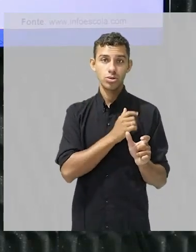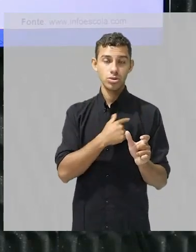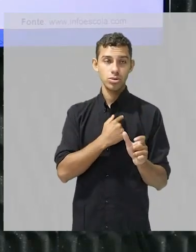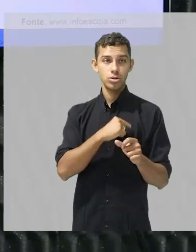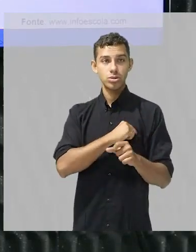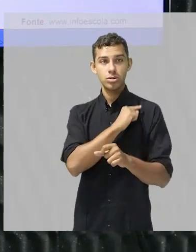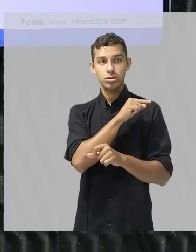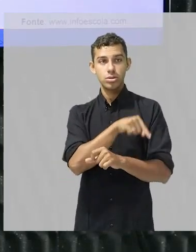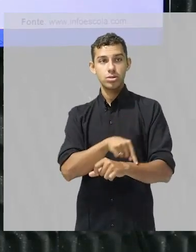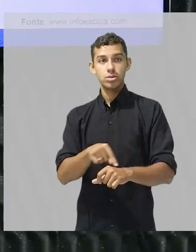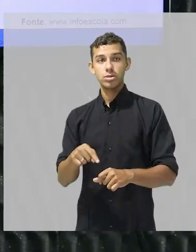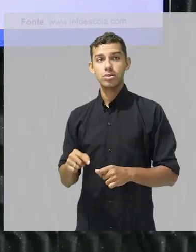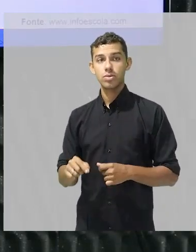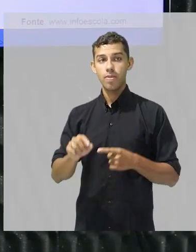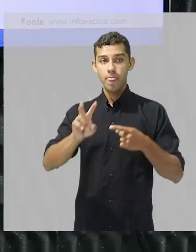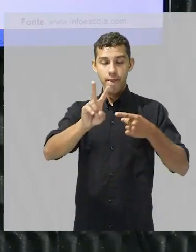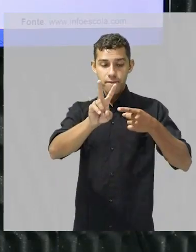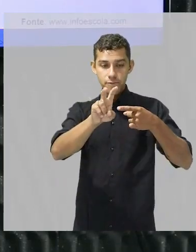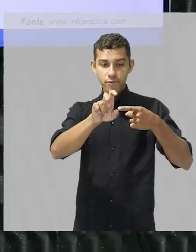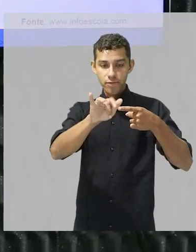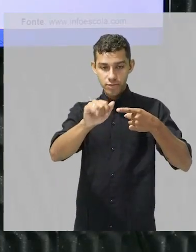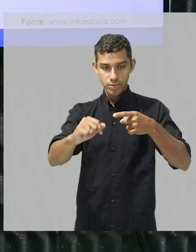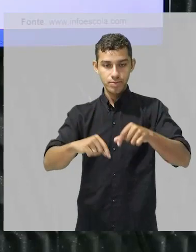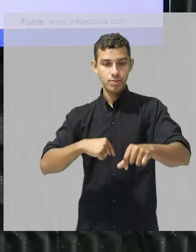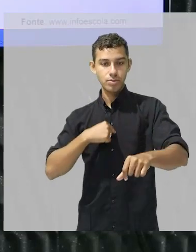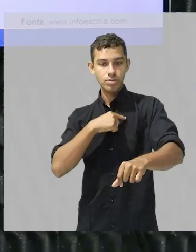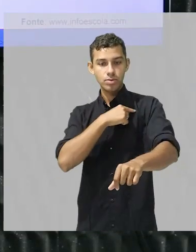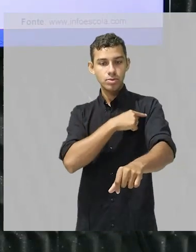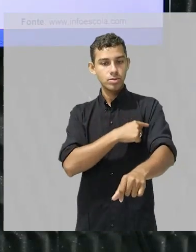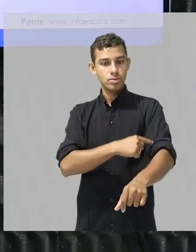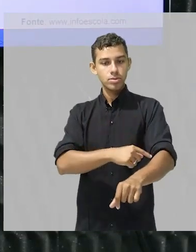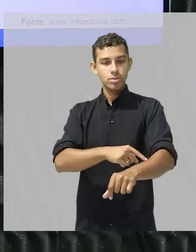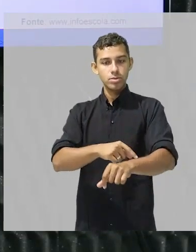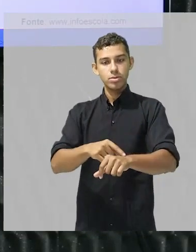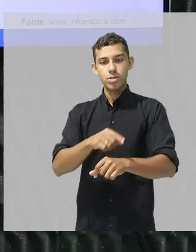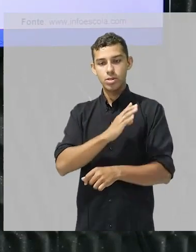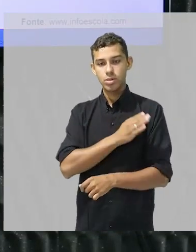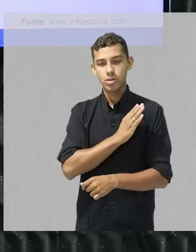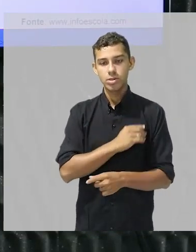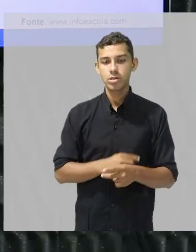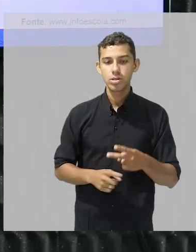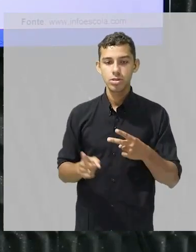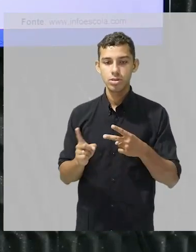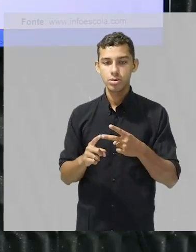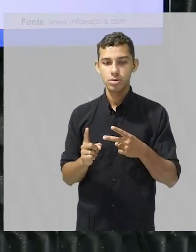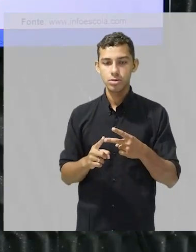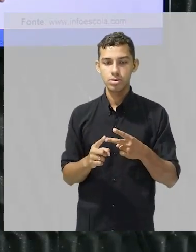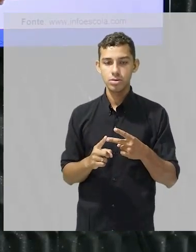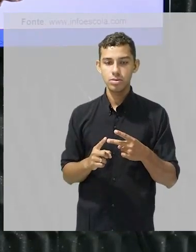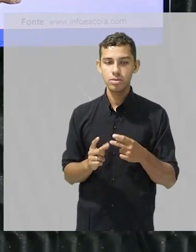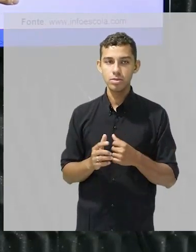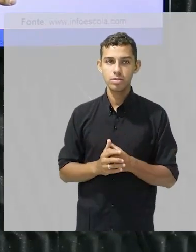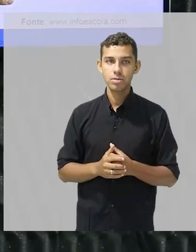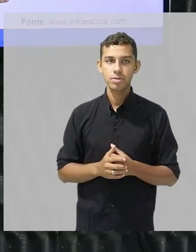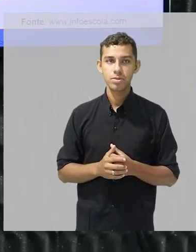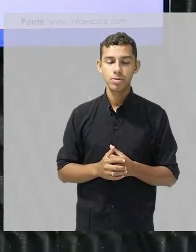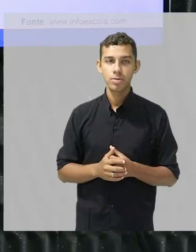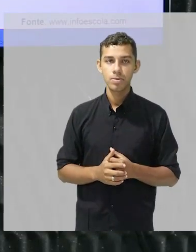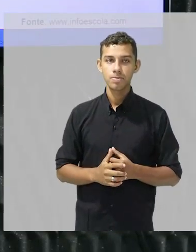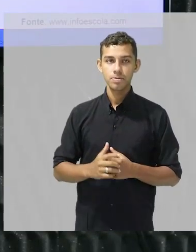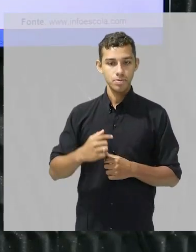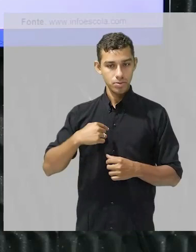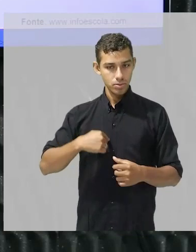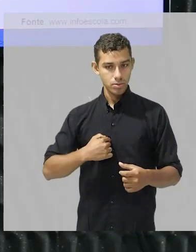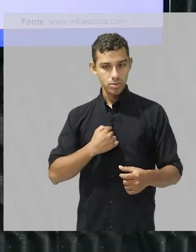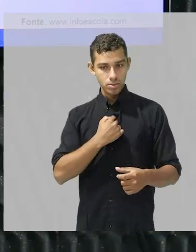coração. Então, ó, isso aqui é veia, porque está trazendo sangue para o coração, tá certo? Isso aqui também é veia, porque está trazendo